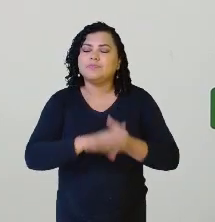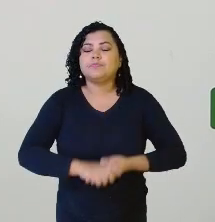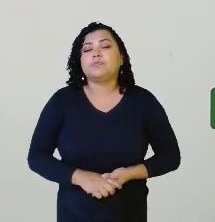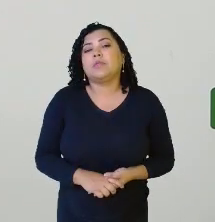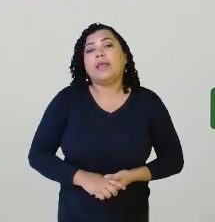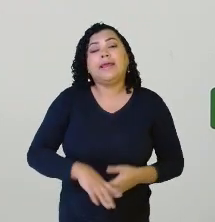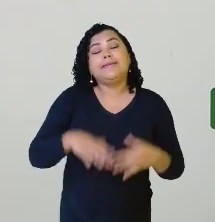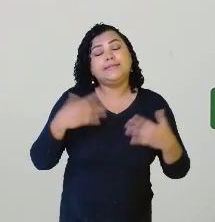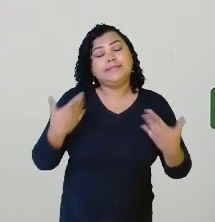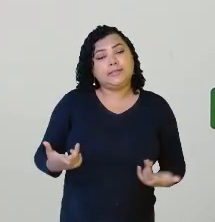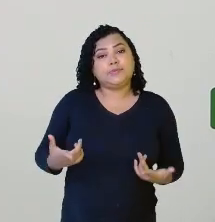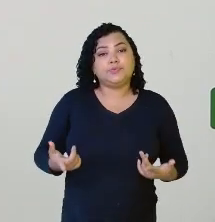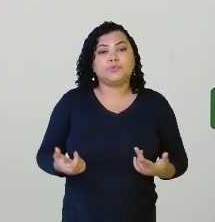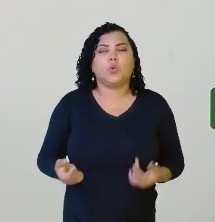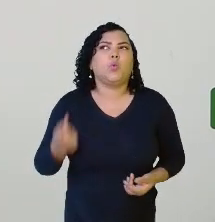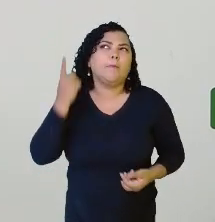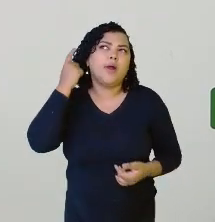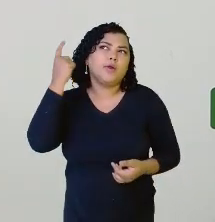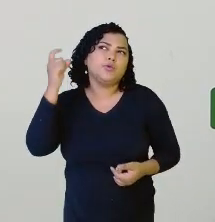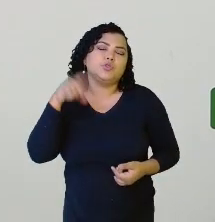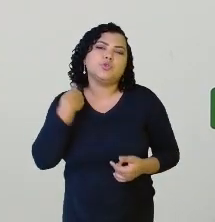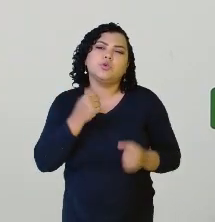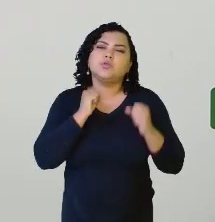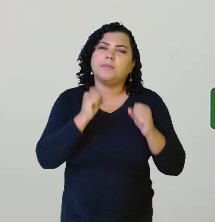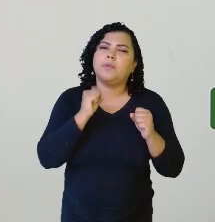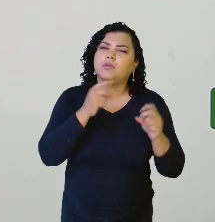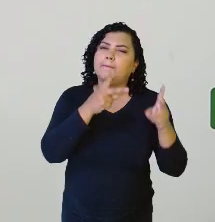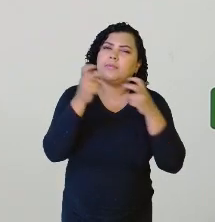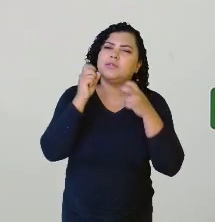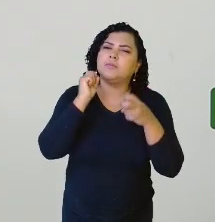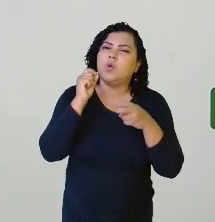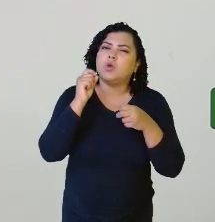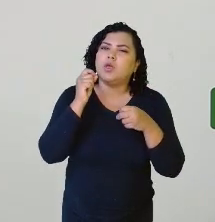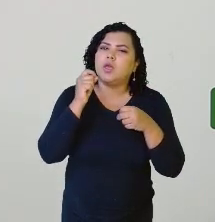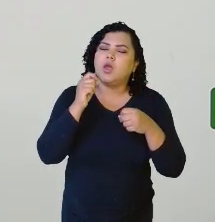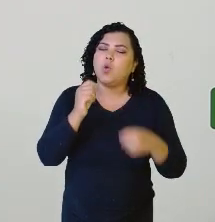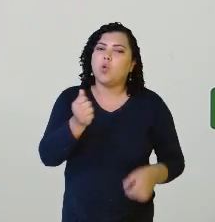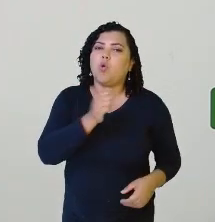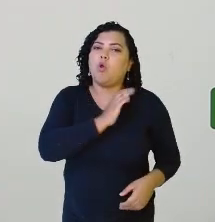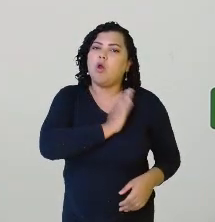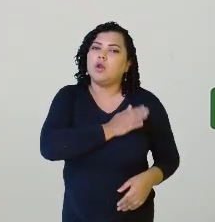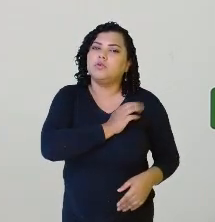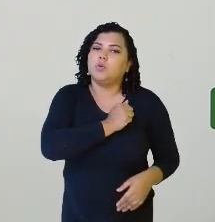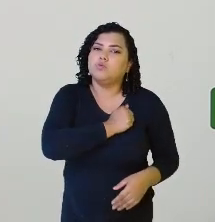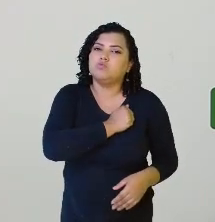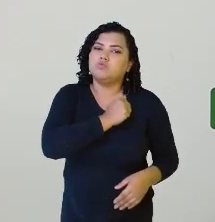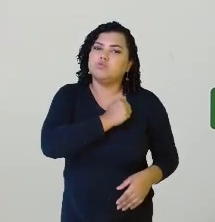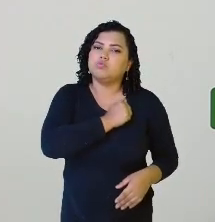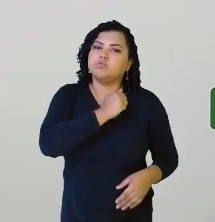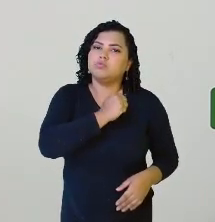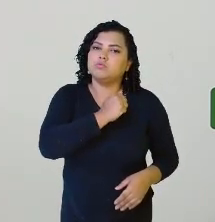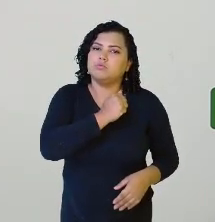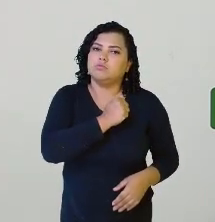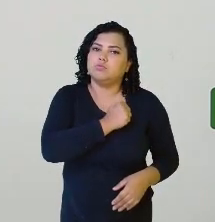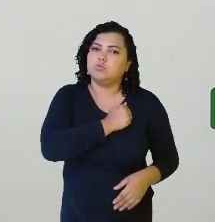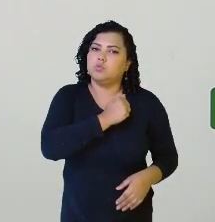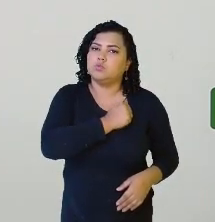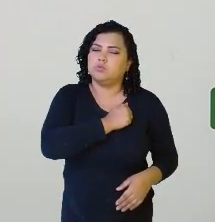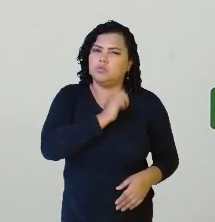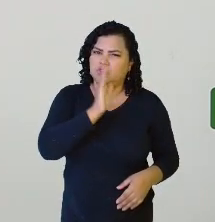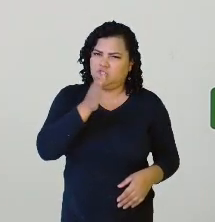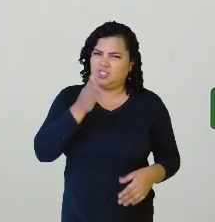dos barulhos que a gente pode ouvir, um dos ruídos, são as batidas do nosso coração. Você está parando